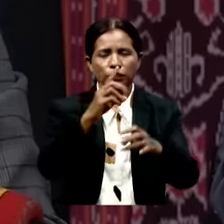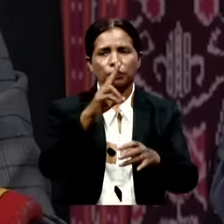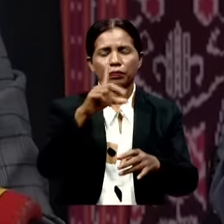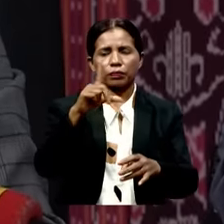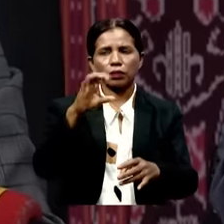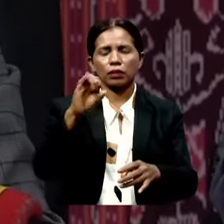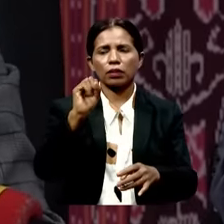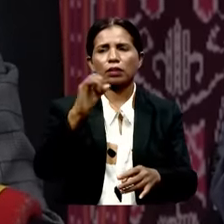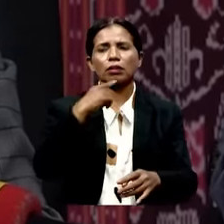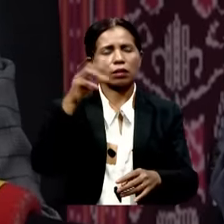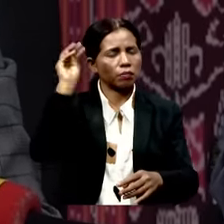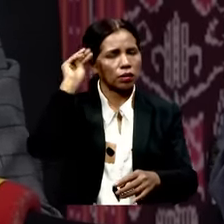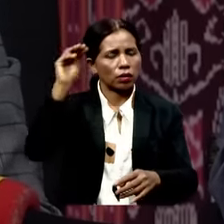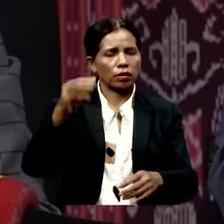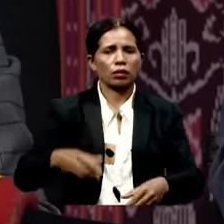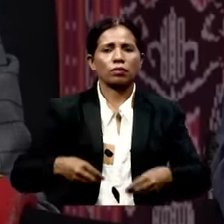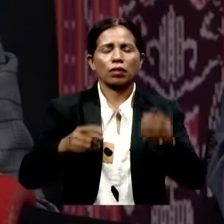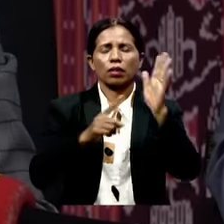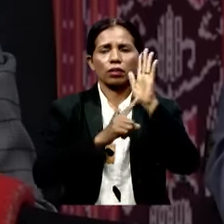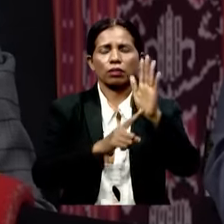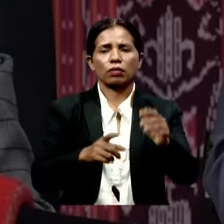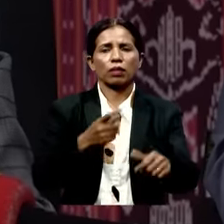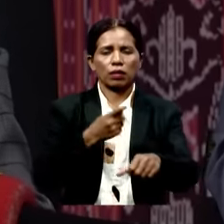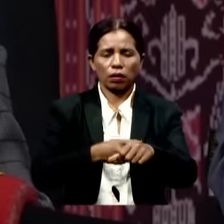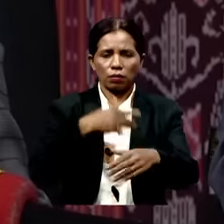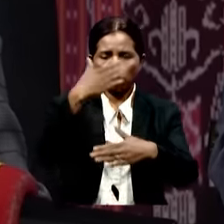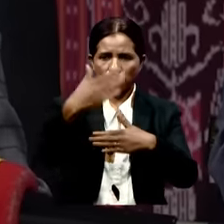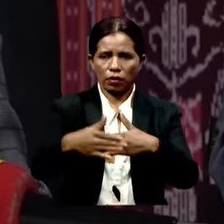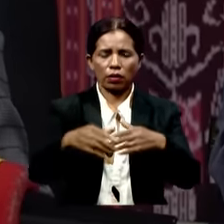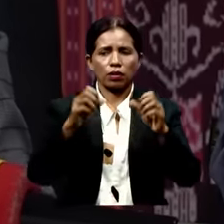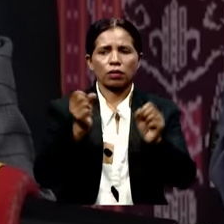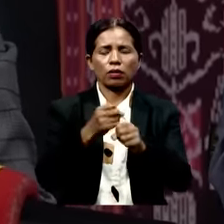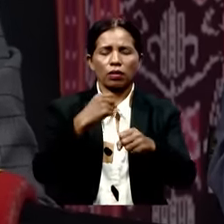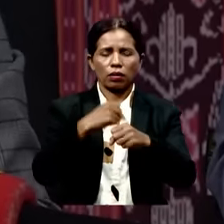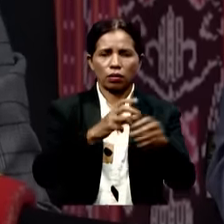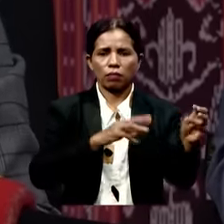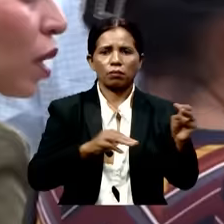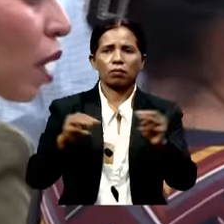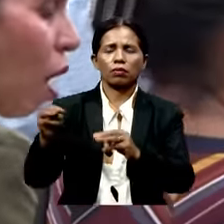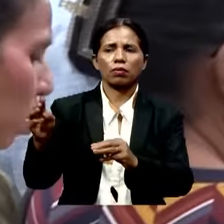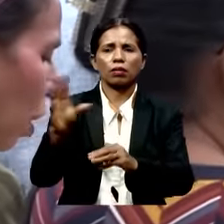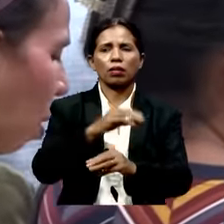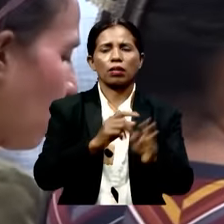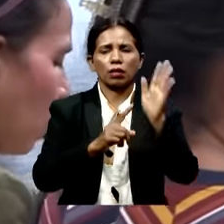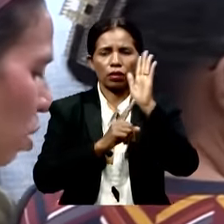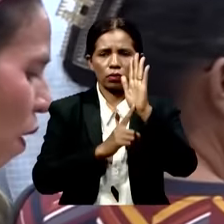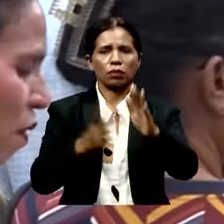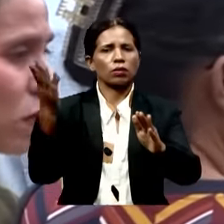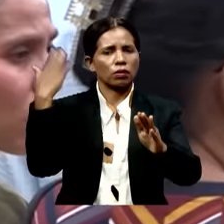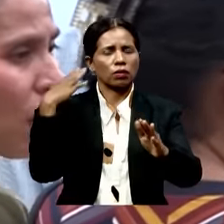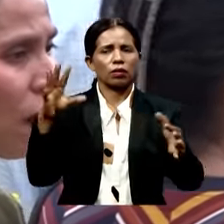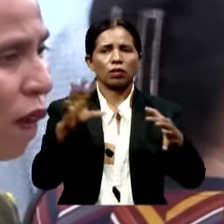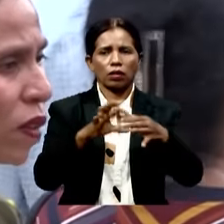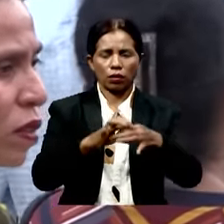Jesus declara ministério se fosai aviso e ha tempo tu irmai ho di halao alteração ba aviso nebe fosai antes liga